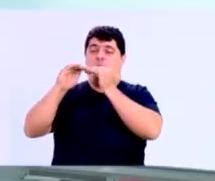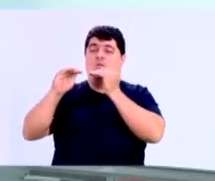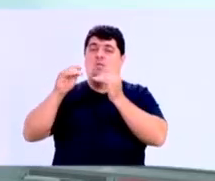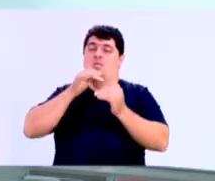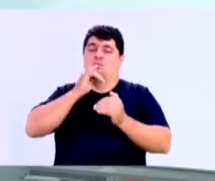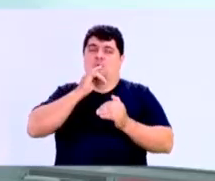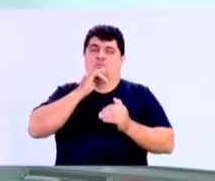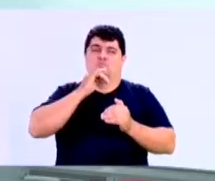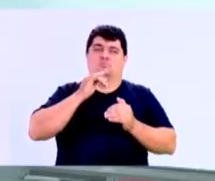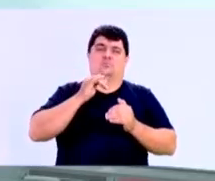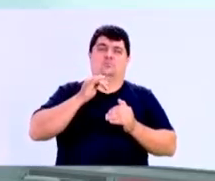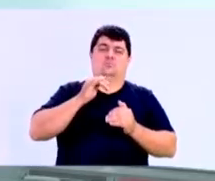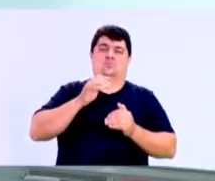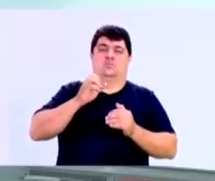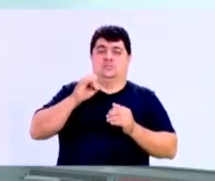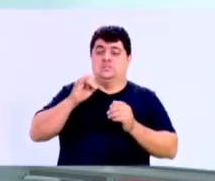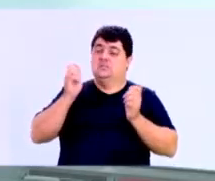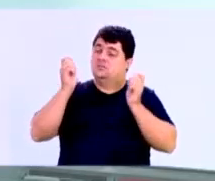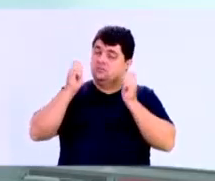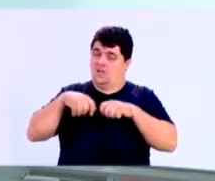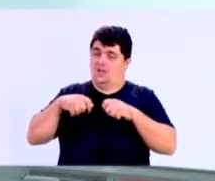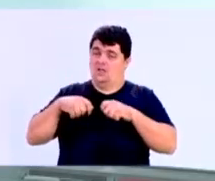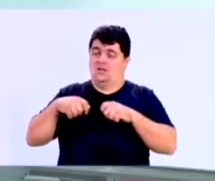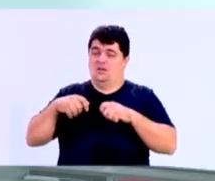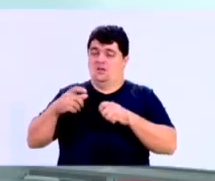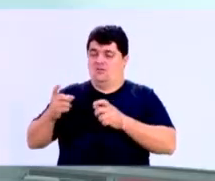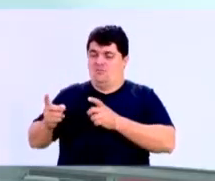empresa? Se você conseguir fazer isso,